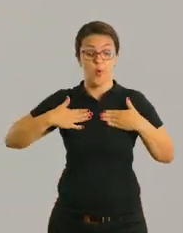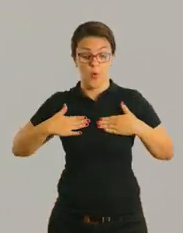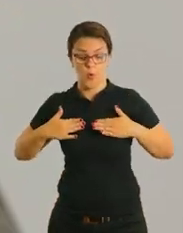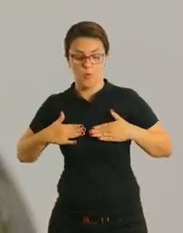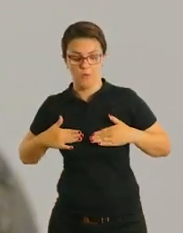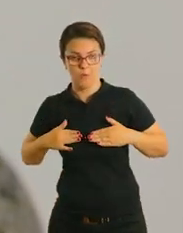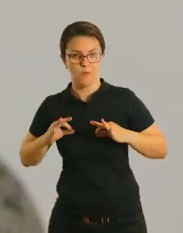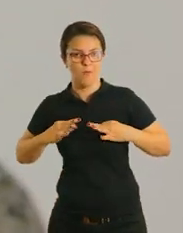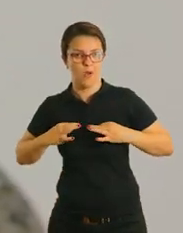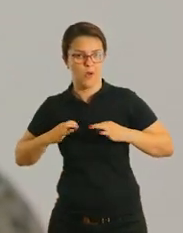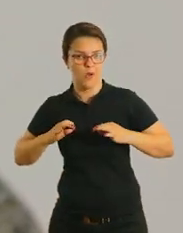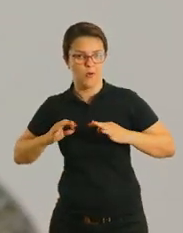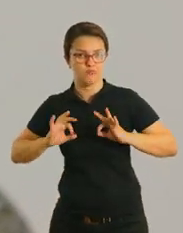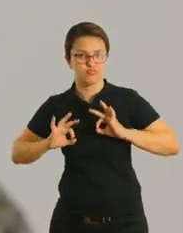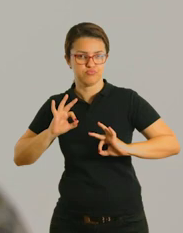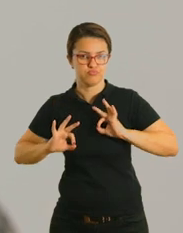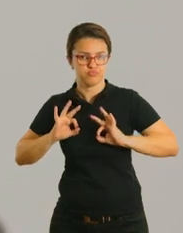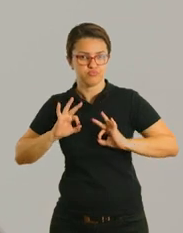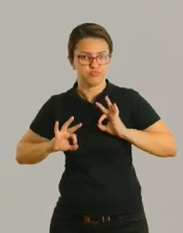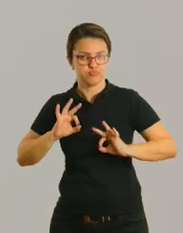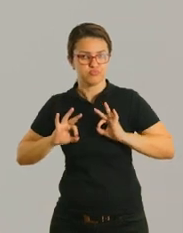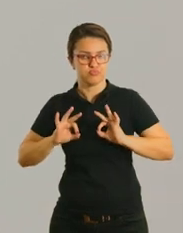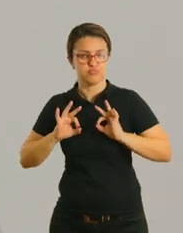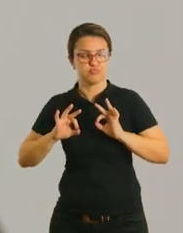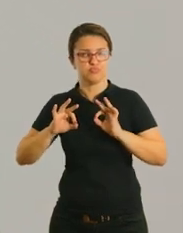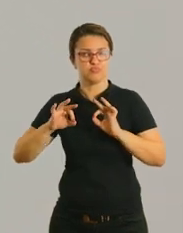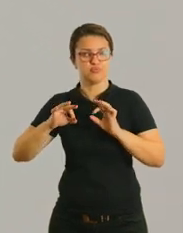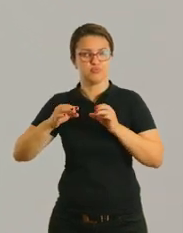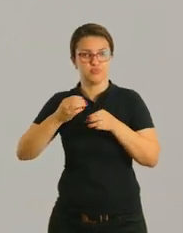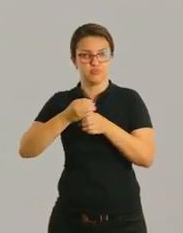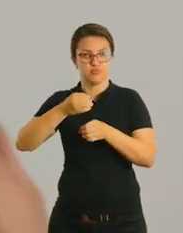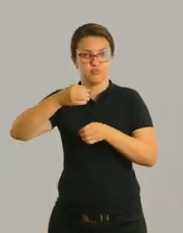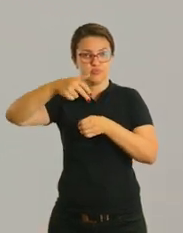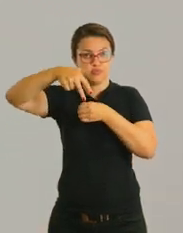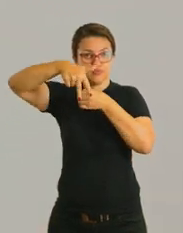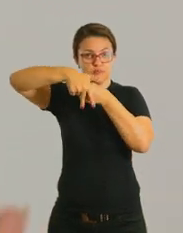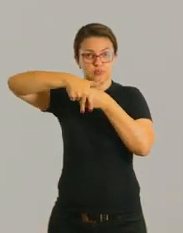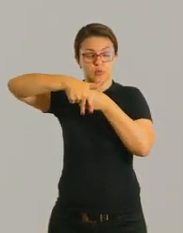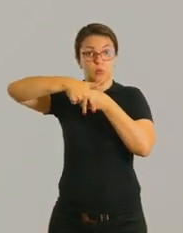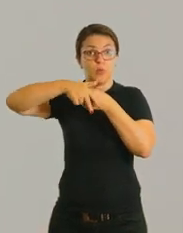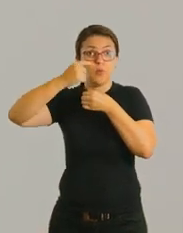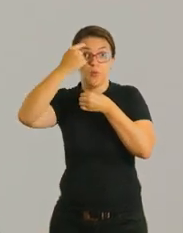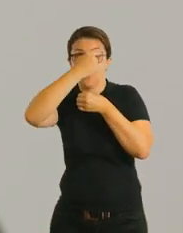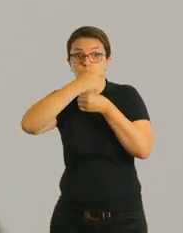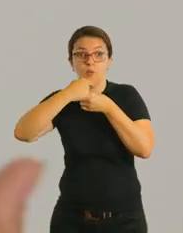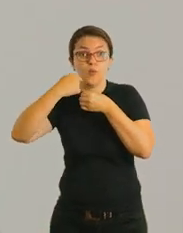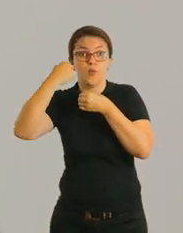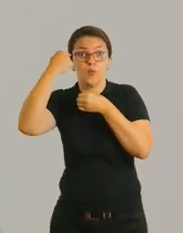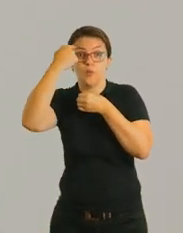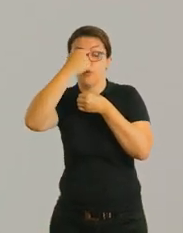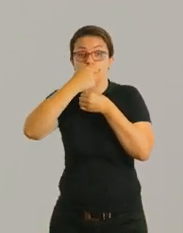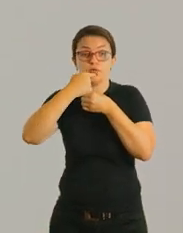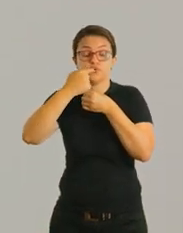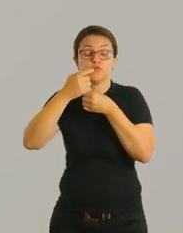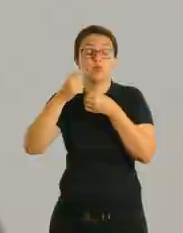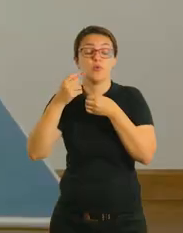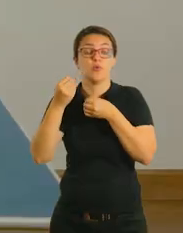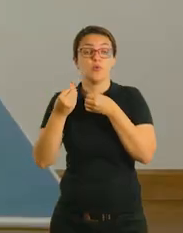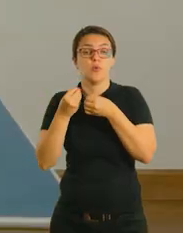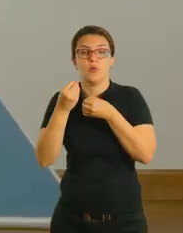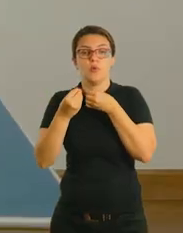roupinha dele, eu vou precisar cortar aonde vai ficar o rosto, a carinha